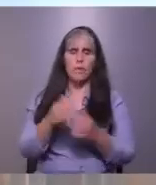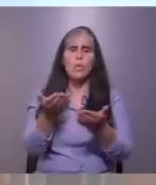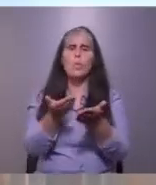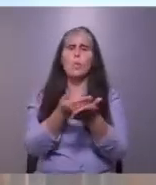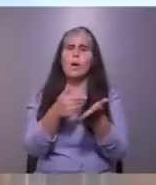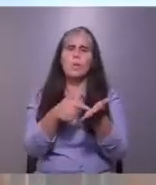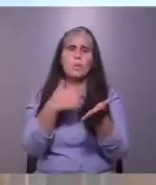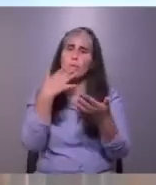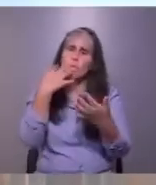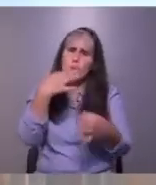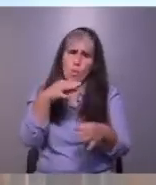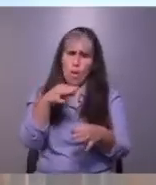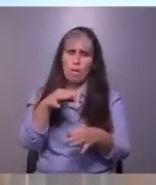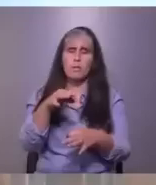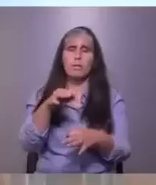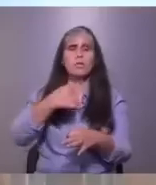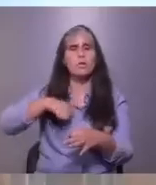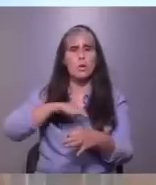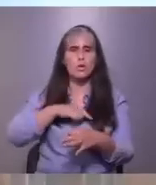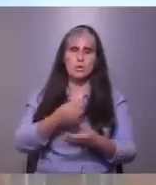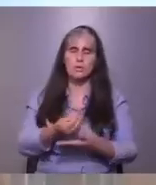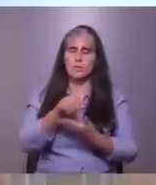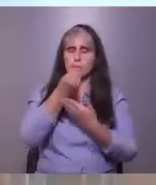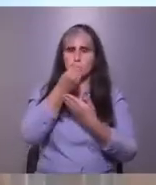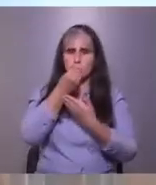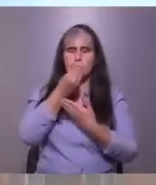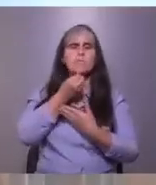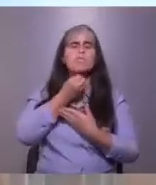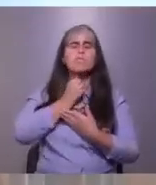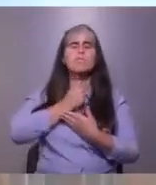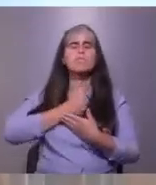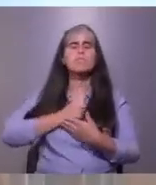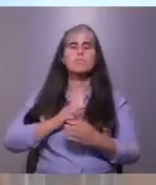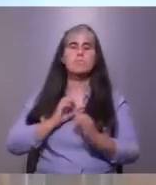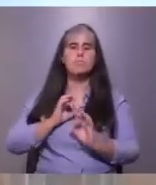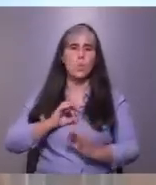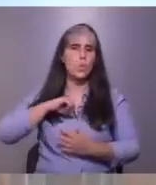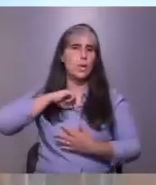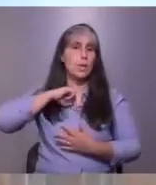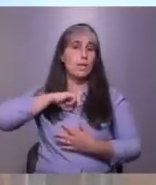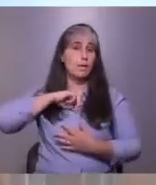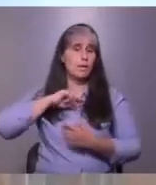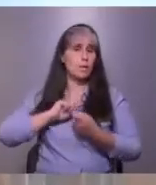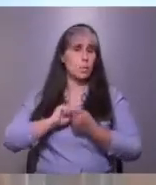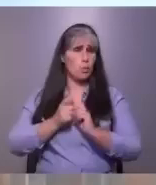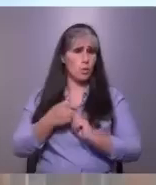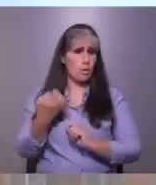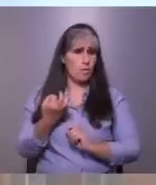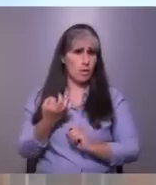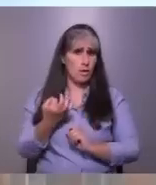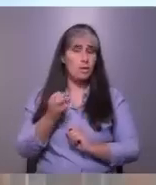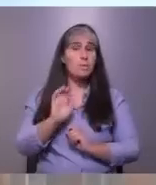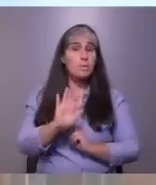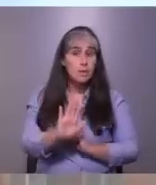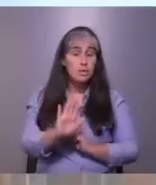material, uma vez ingerido e assimilado, se transforma em nós, na Eucaristia dá-se